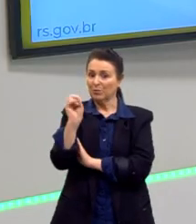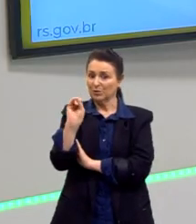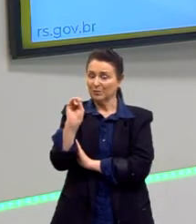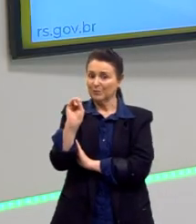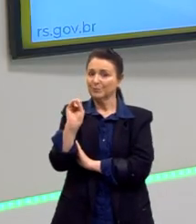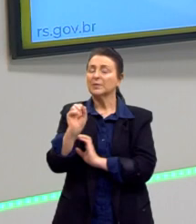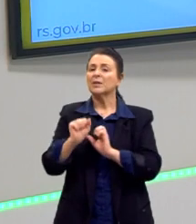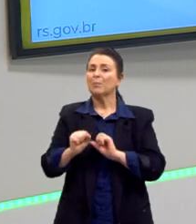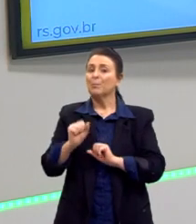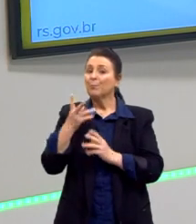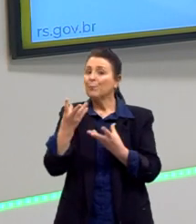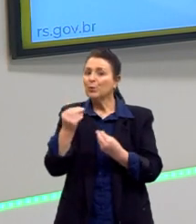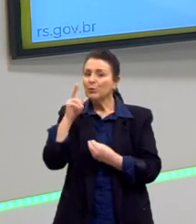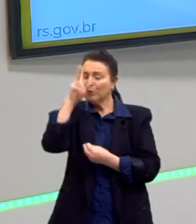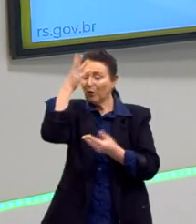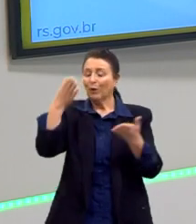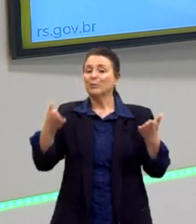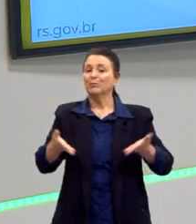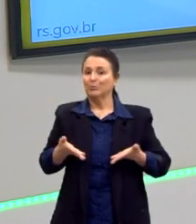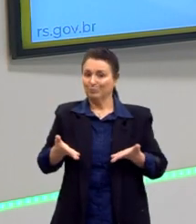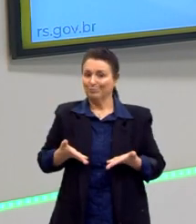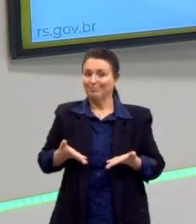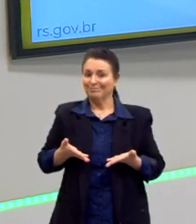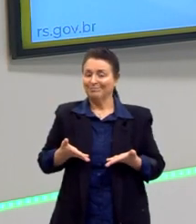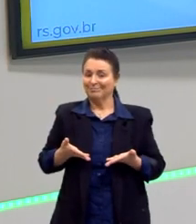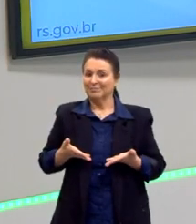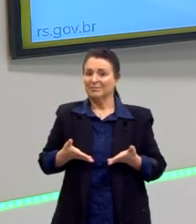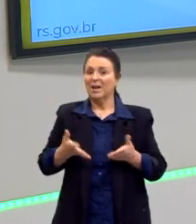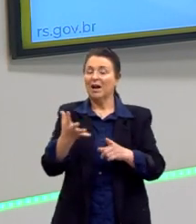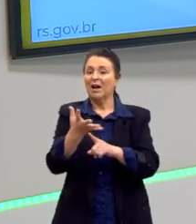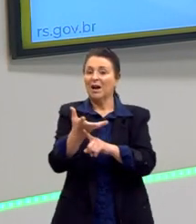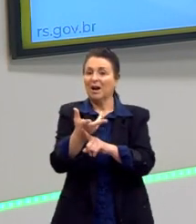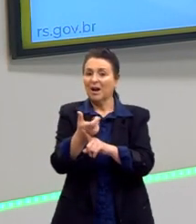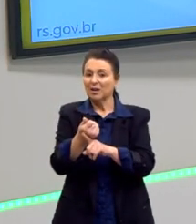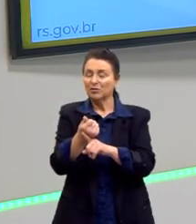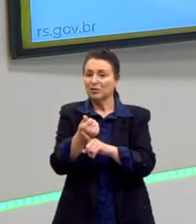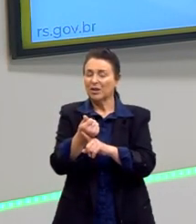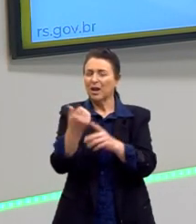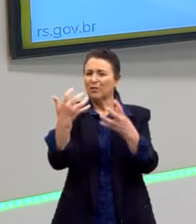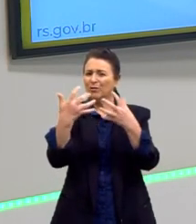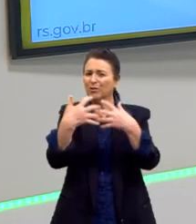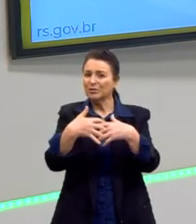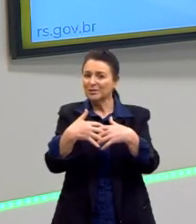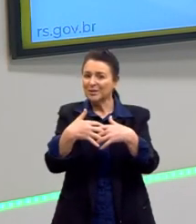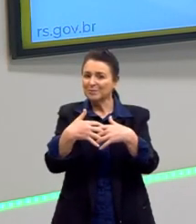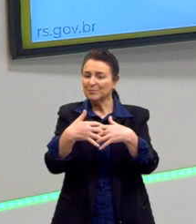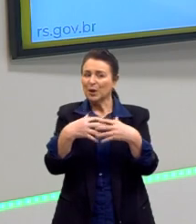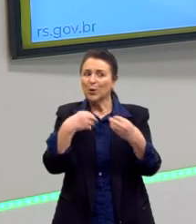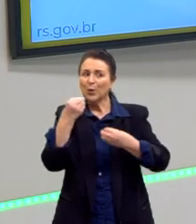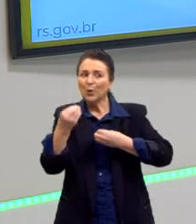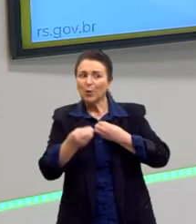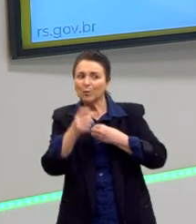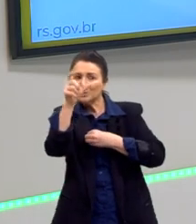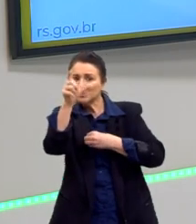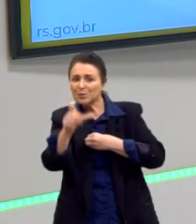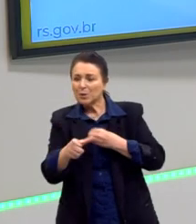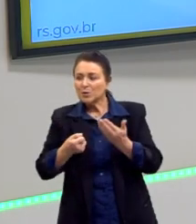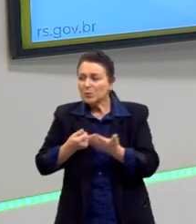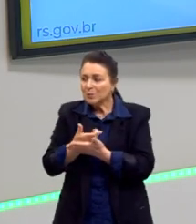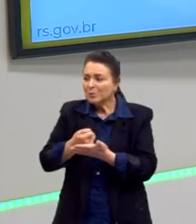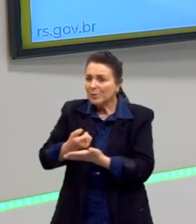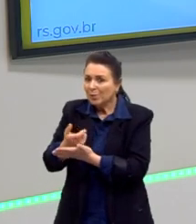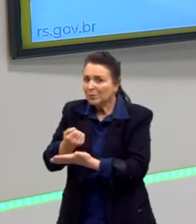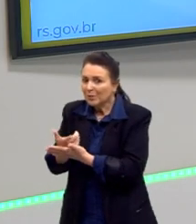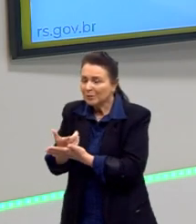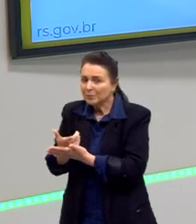isso é muito forte nos dias de hoje né a arte ela funciona de acordo com as pessoas consomem Aí a gente